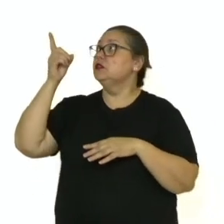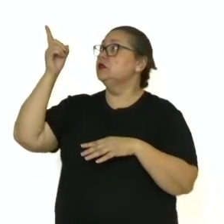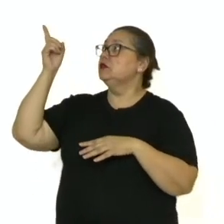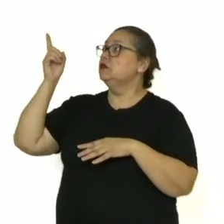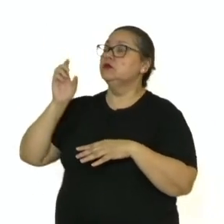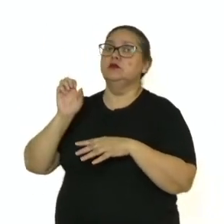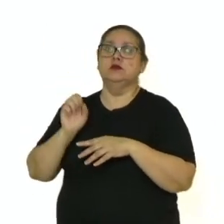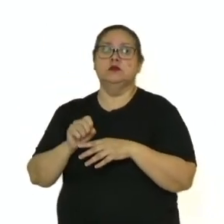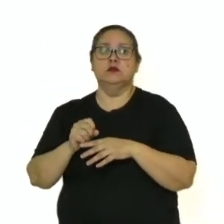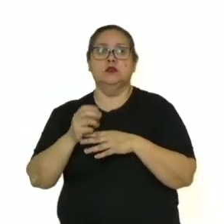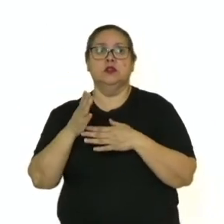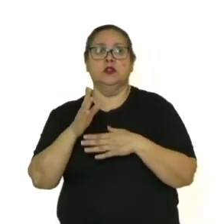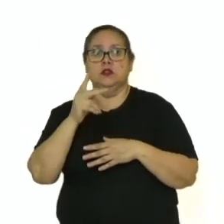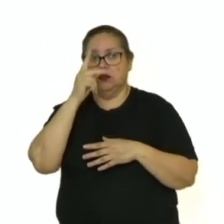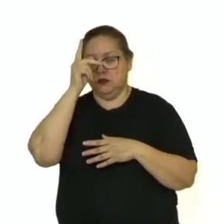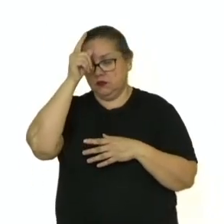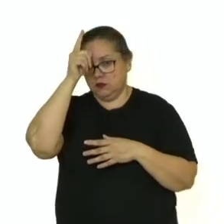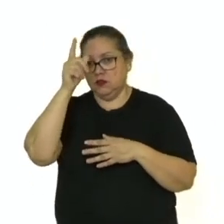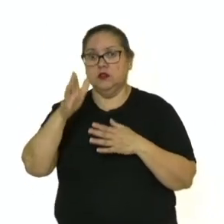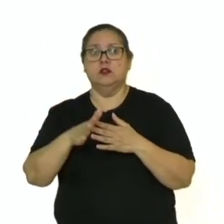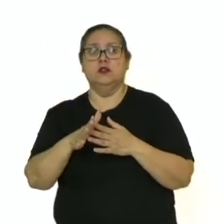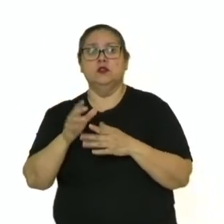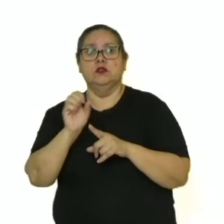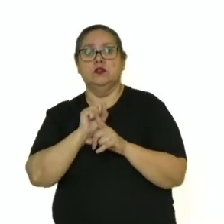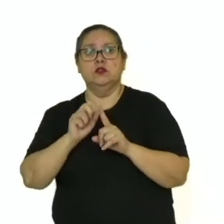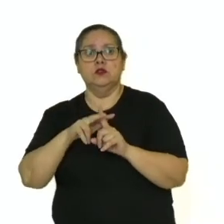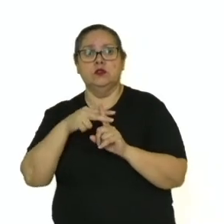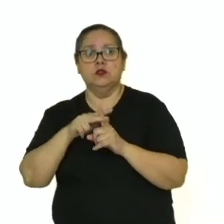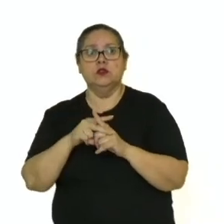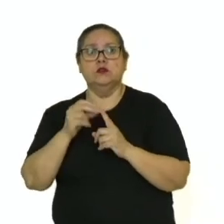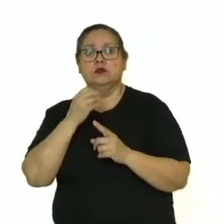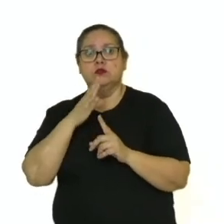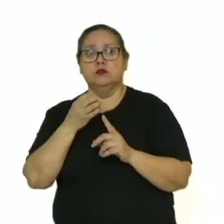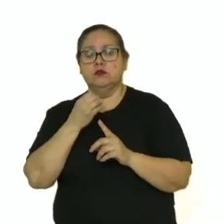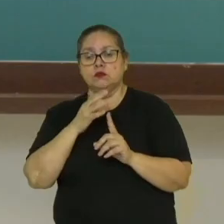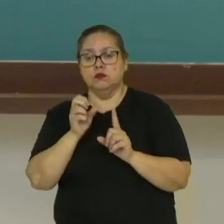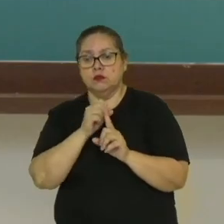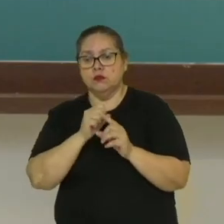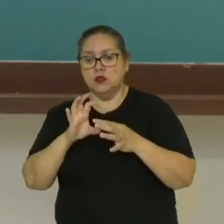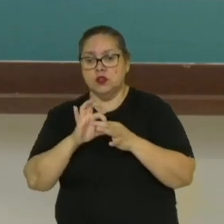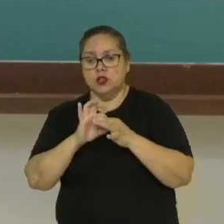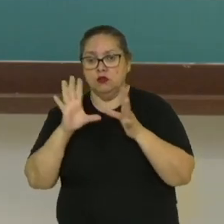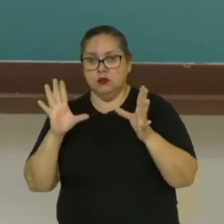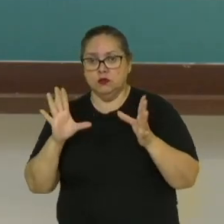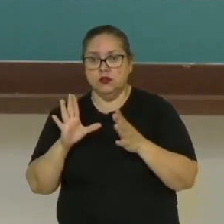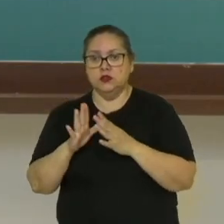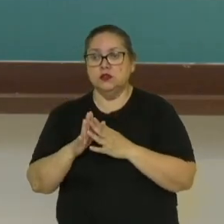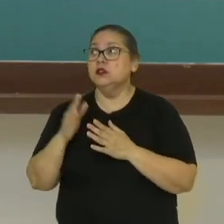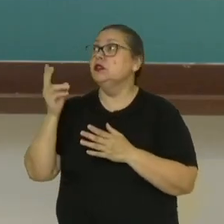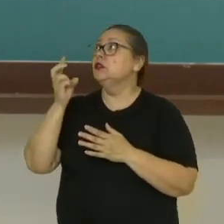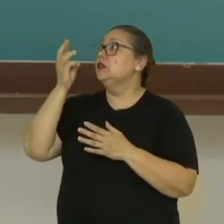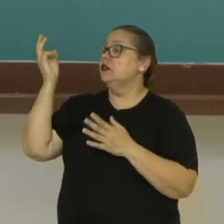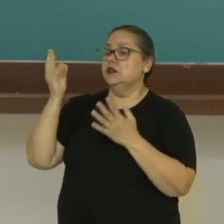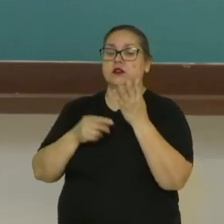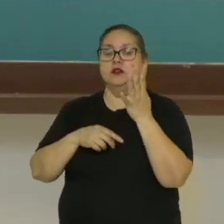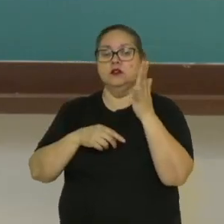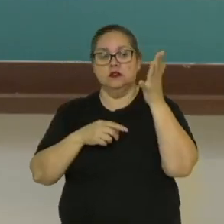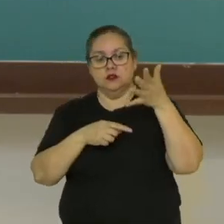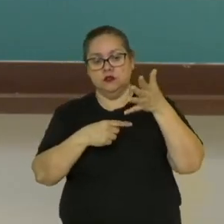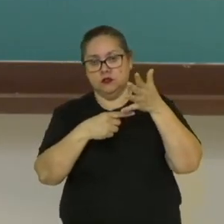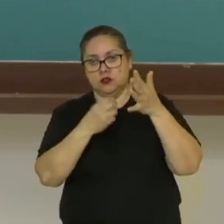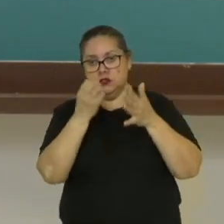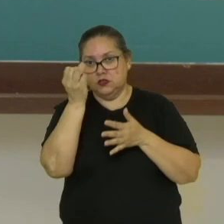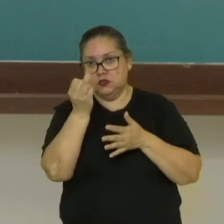liberal, Estado nazifascista, Estado socialista, Estado do bem-estar social, Estado neoliberal. São as 6 grandes formas de Estados